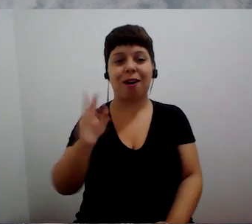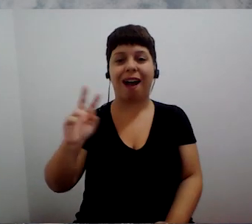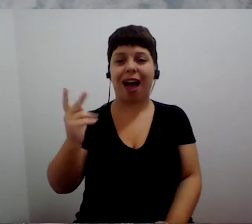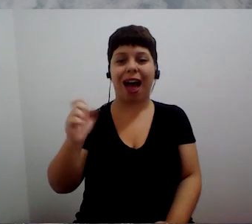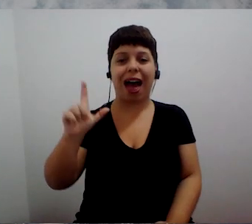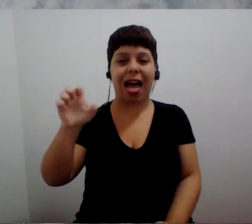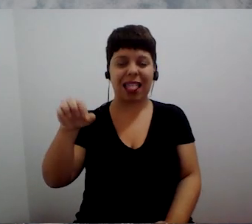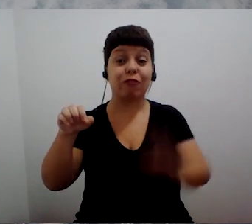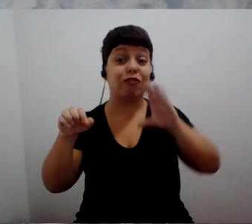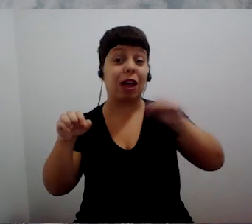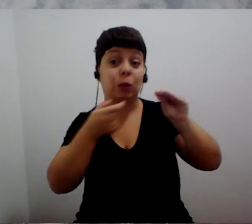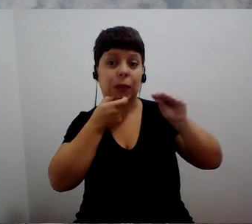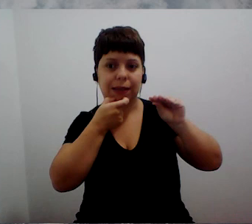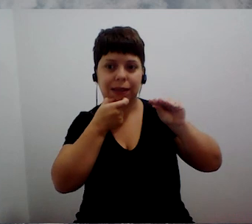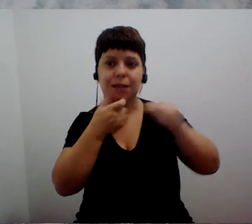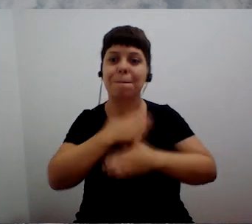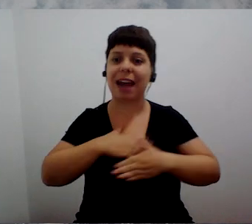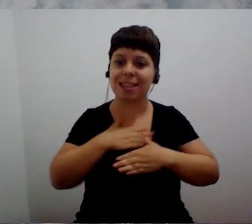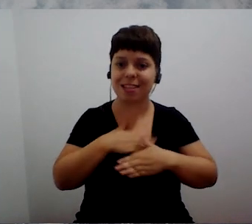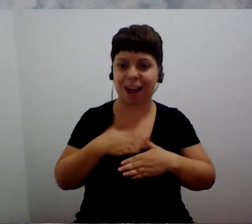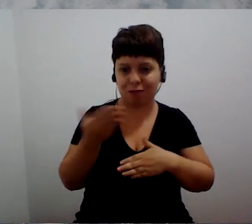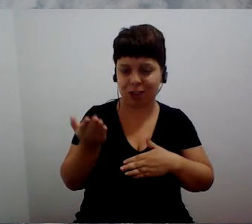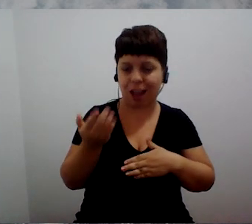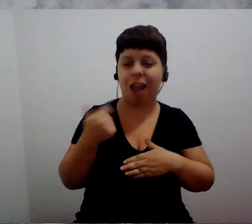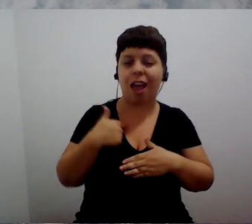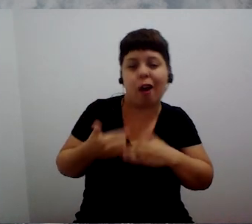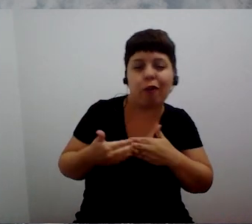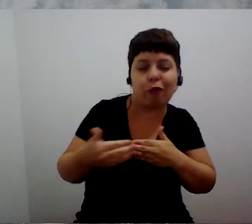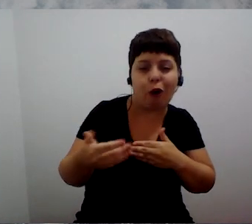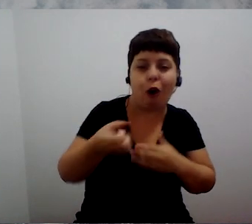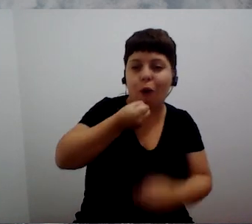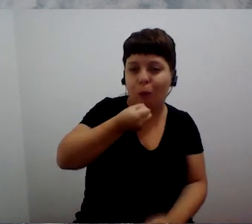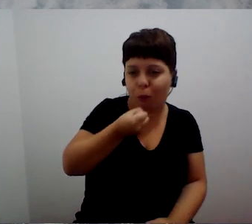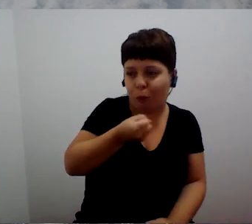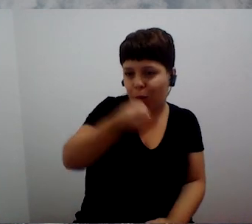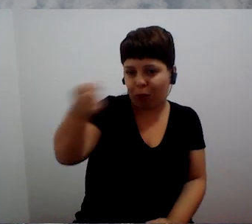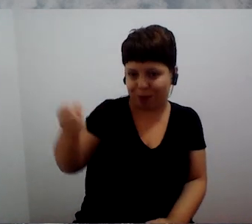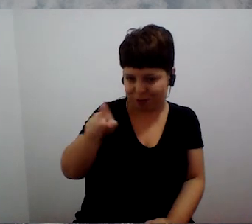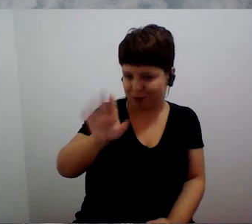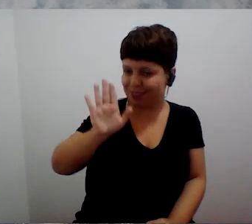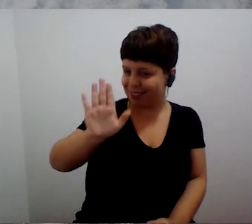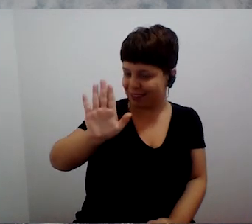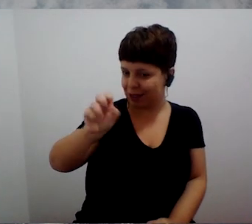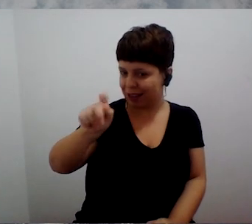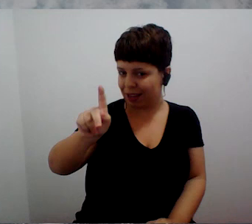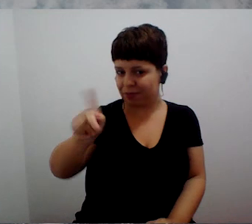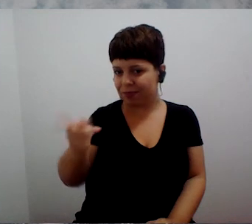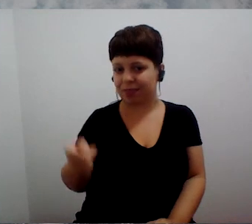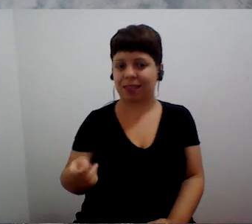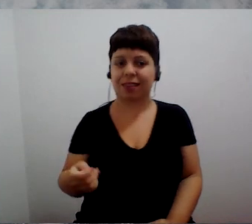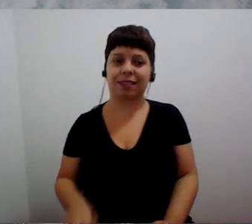here. In a few moments, I will give you the floor too, okay? Bom, I will